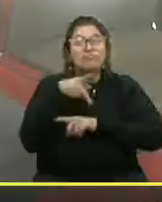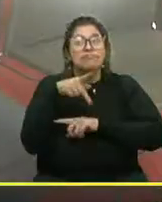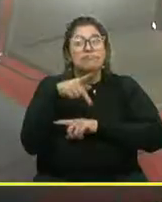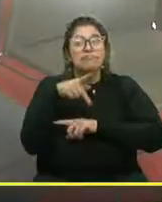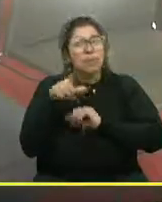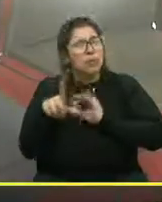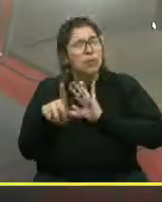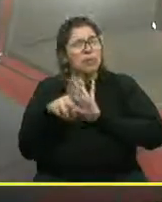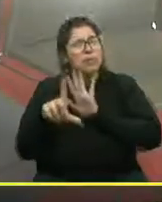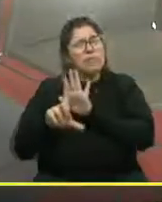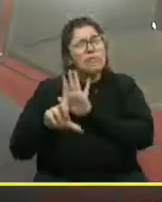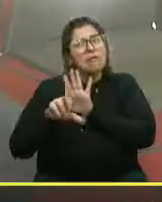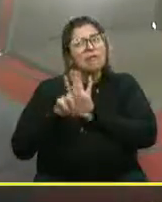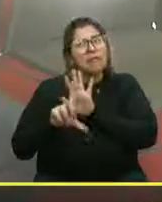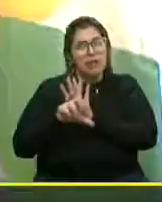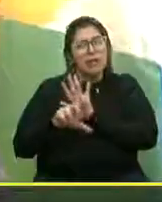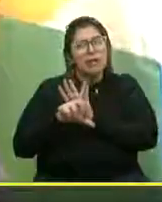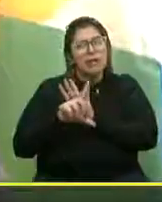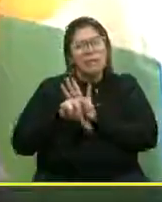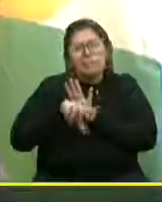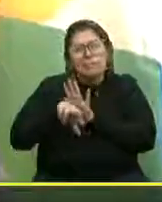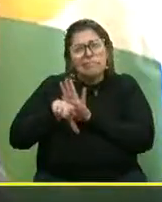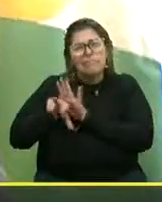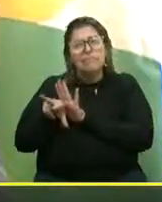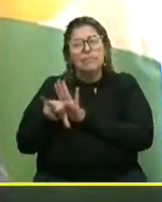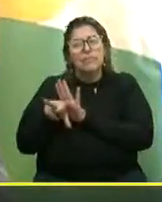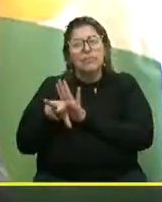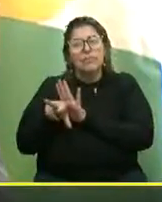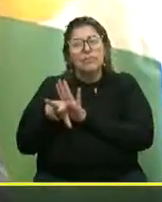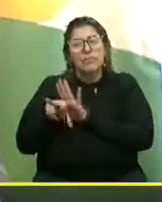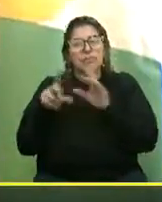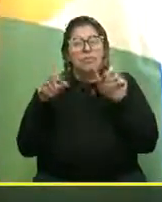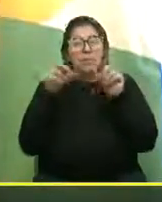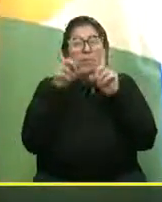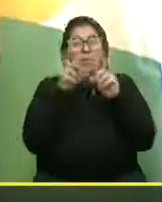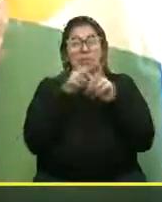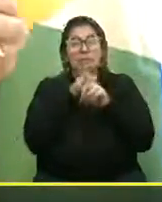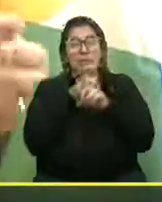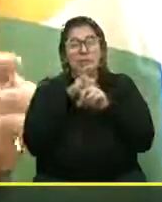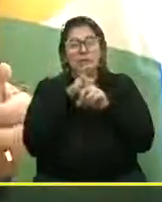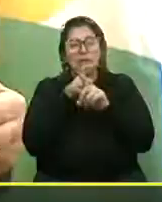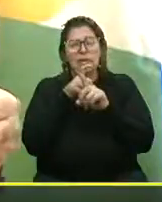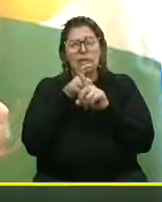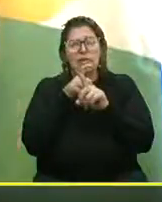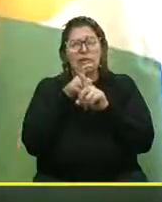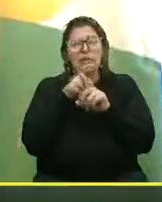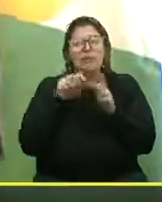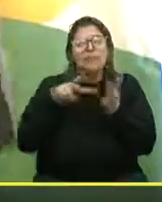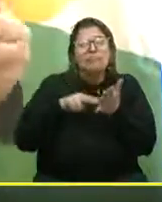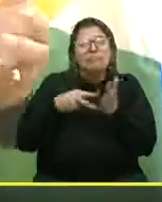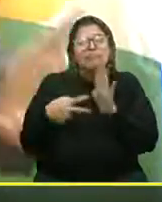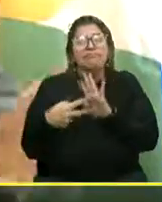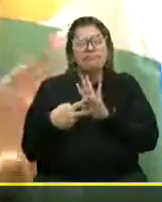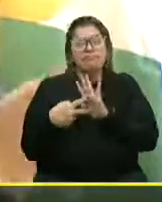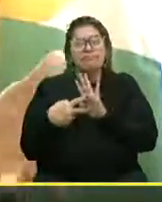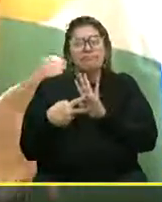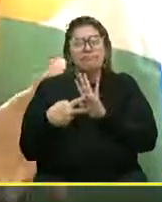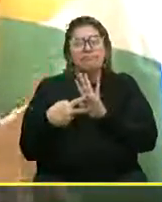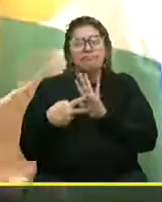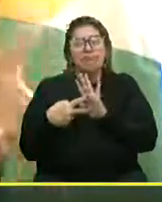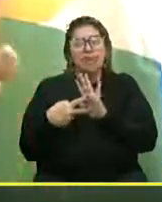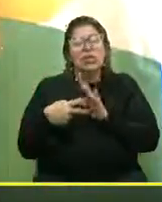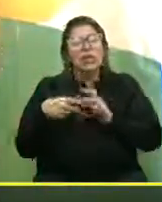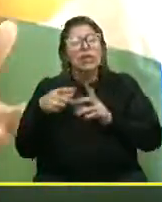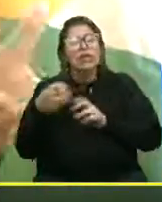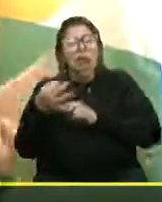temos leis que muitas vezes há uma dificuldade de Interpretação para aqueles que